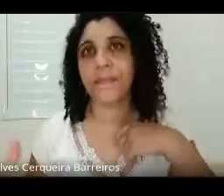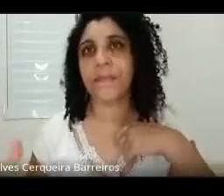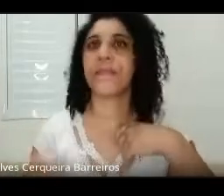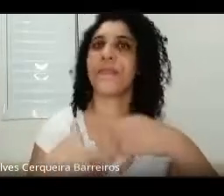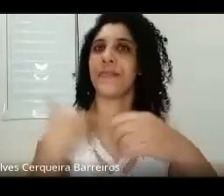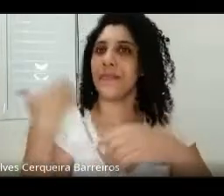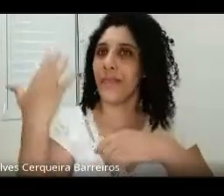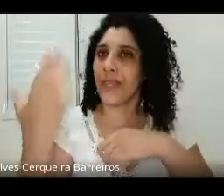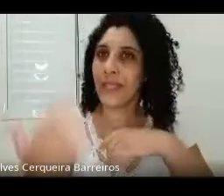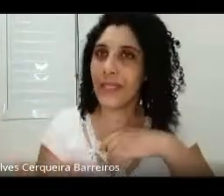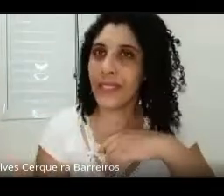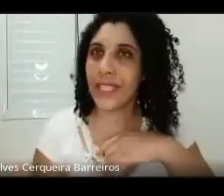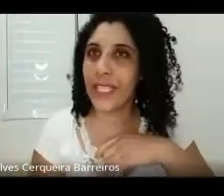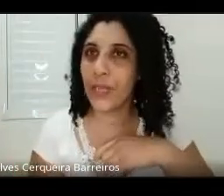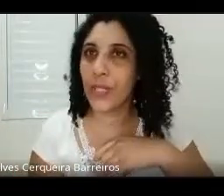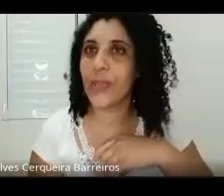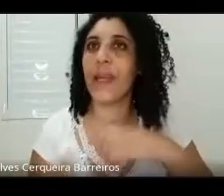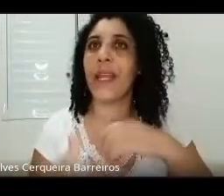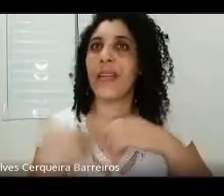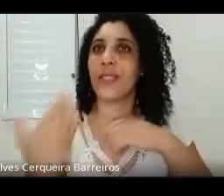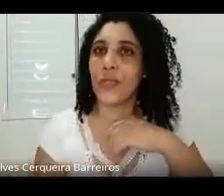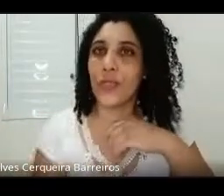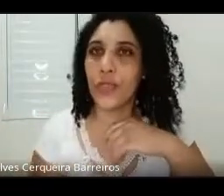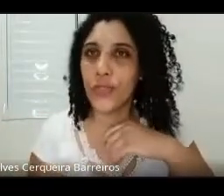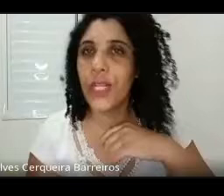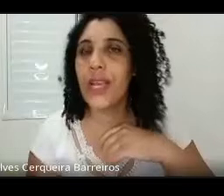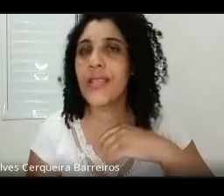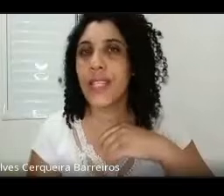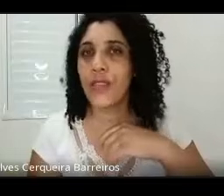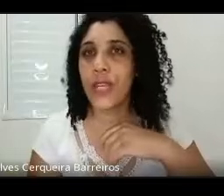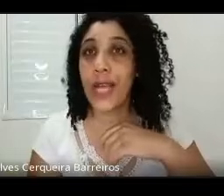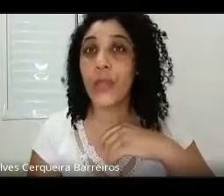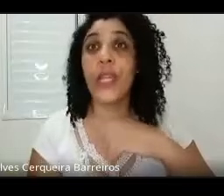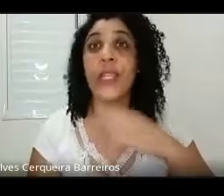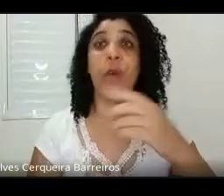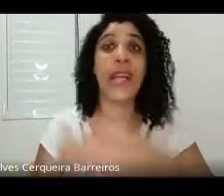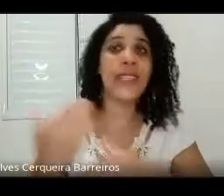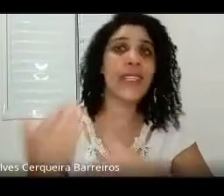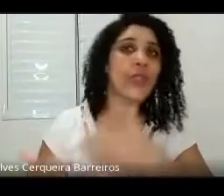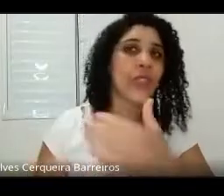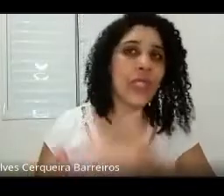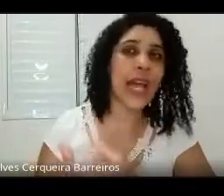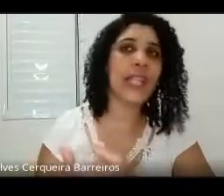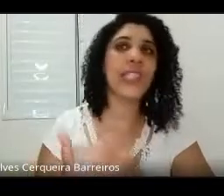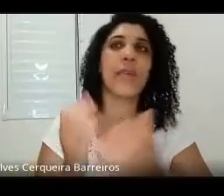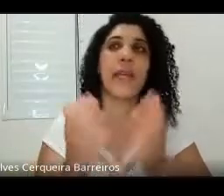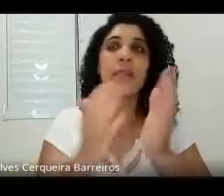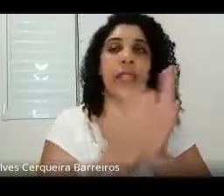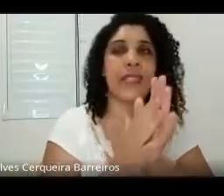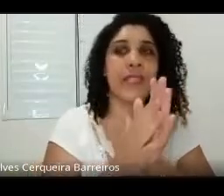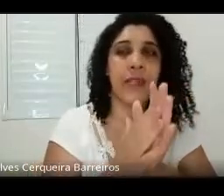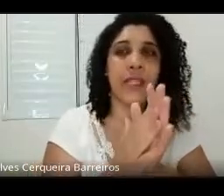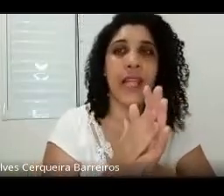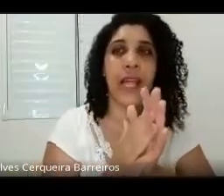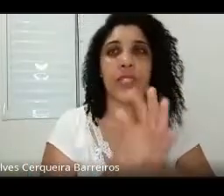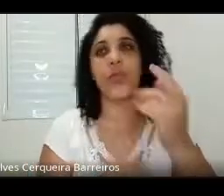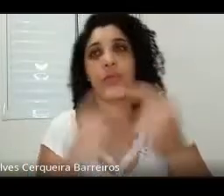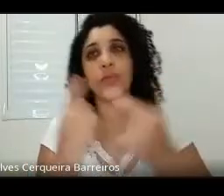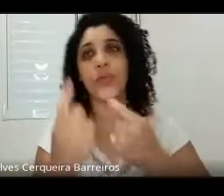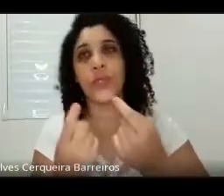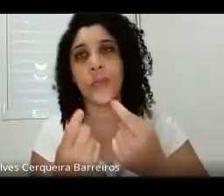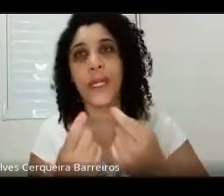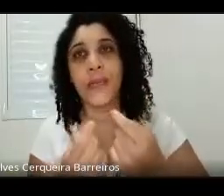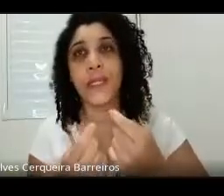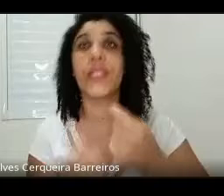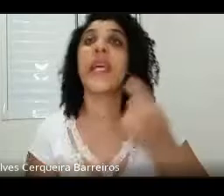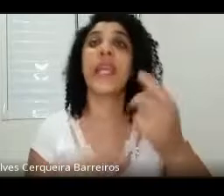sala. Já tem uma nova palavra com um novo significado. Então, essa descontinuidade também acontece na língua de sinais, quando eu